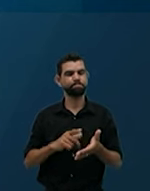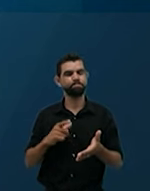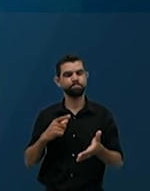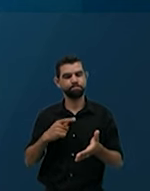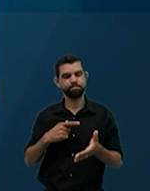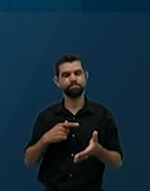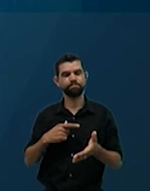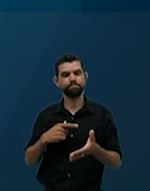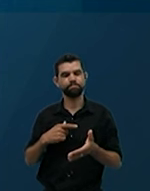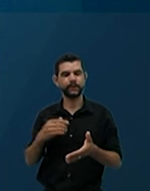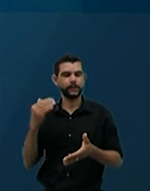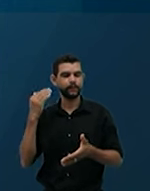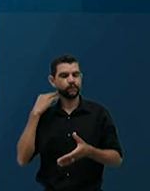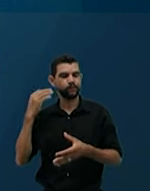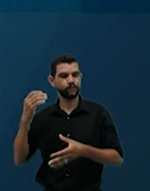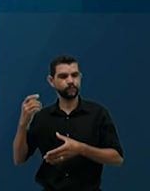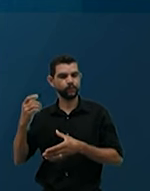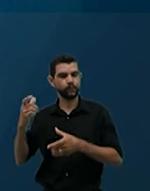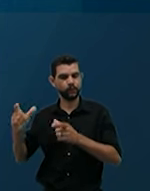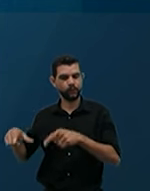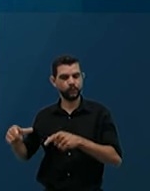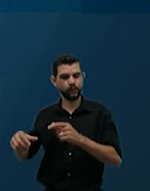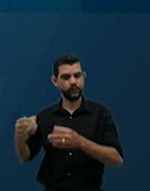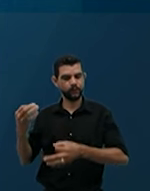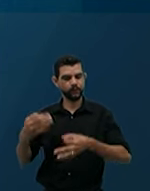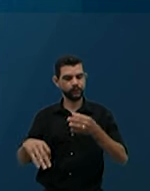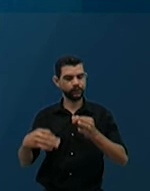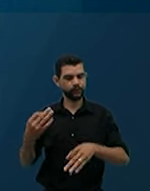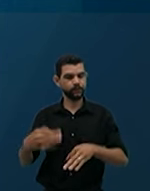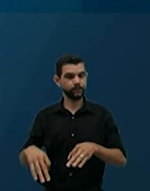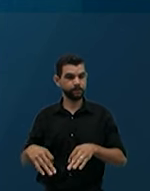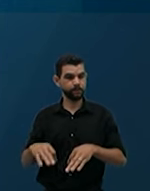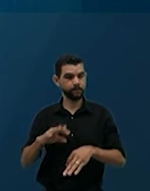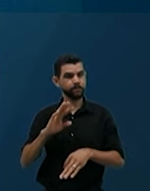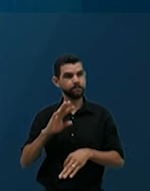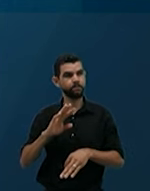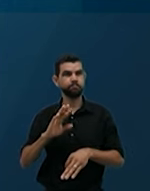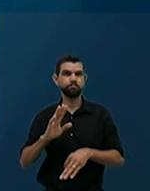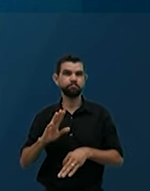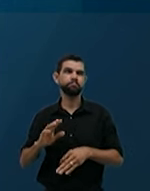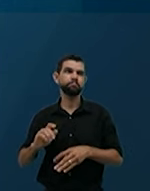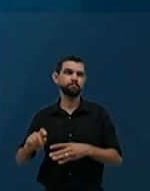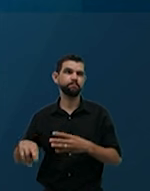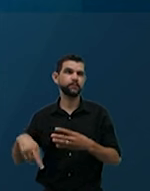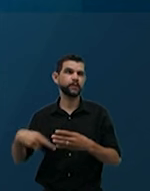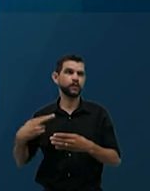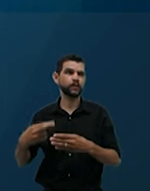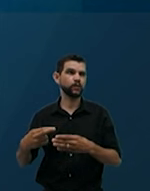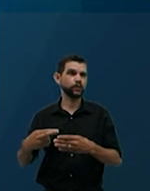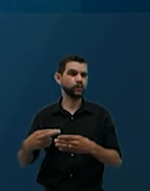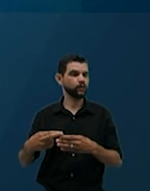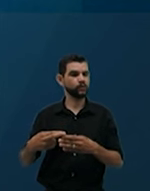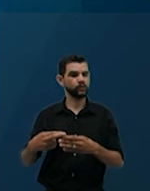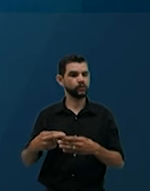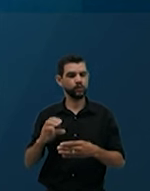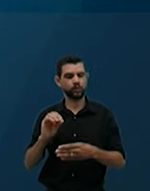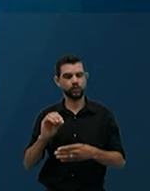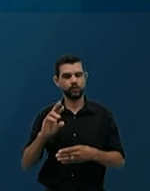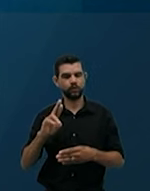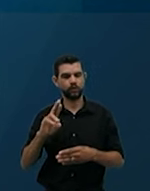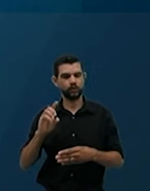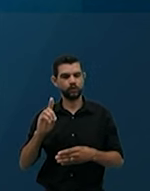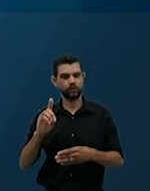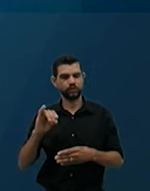anterior que diz que somente cabe recurso ordinário. É verdade que essa corte tem